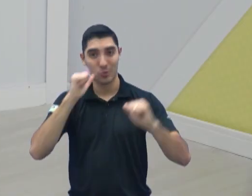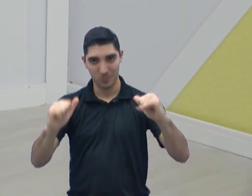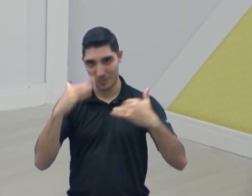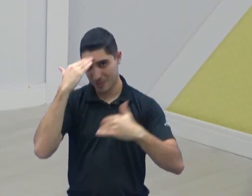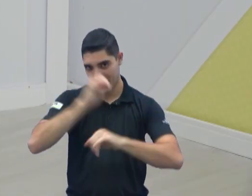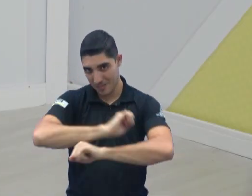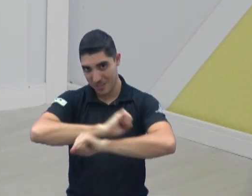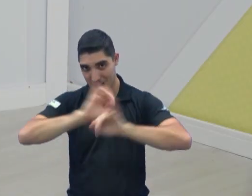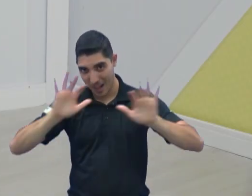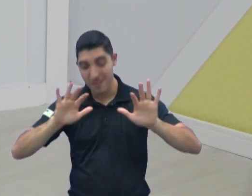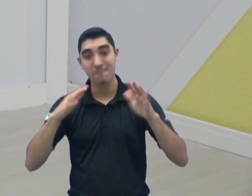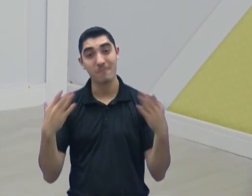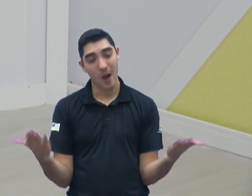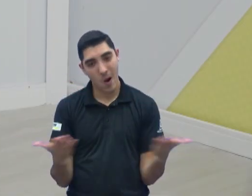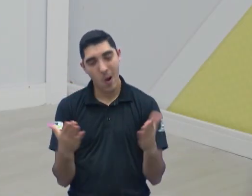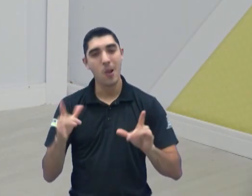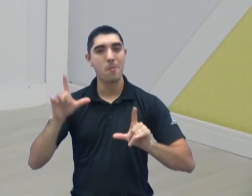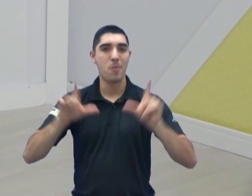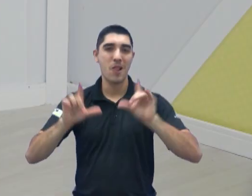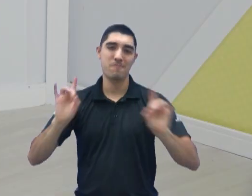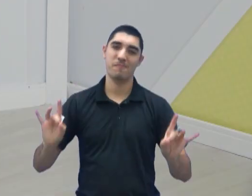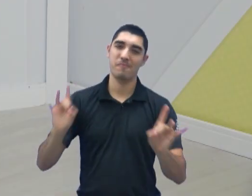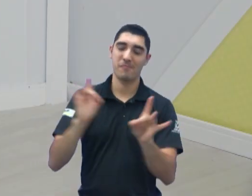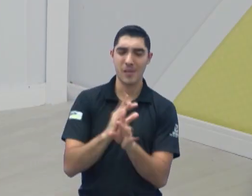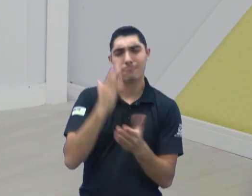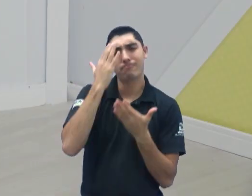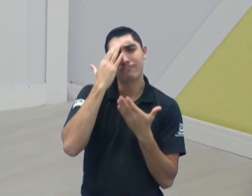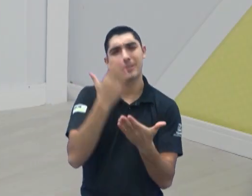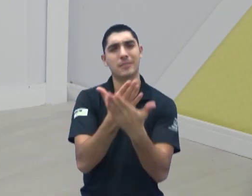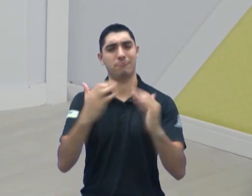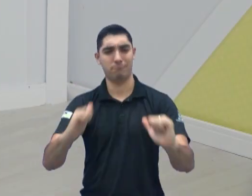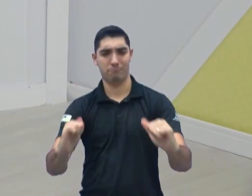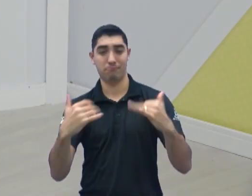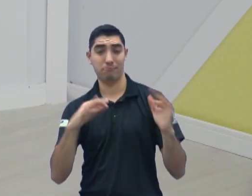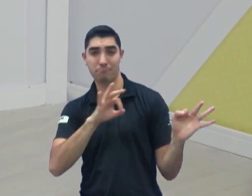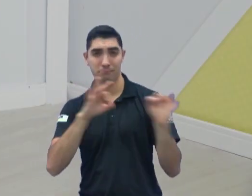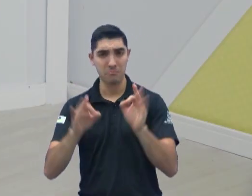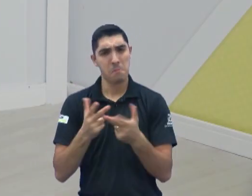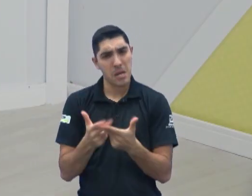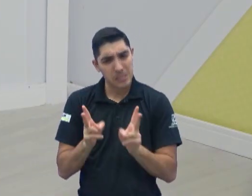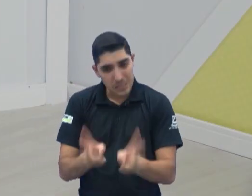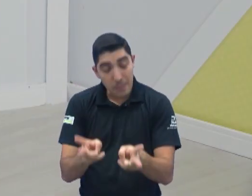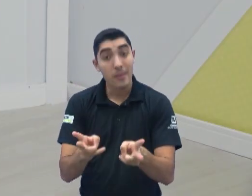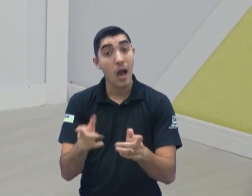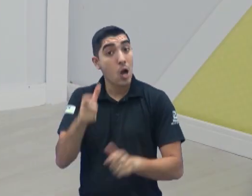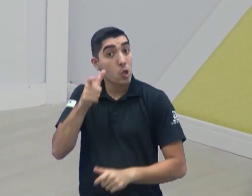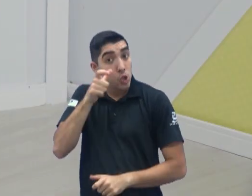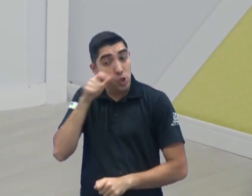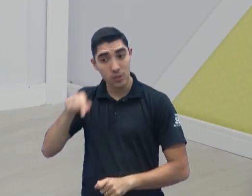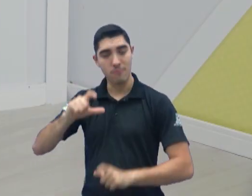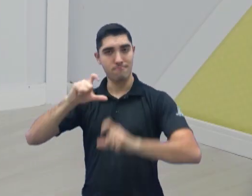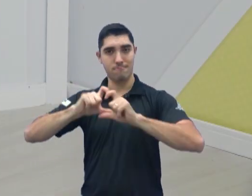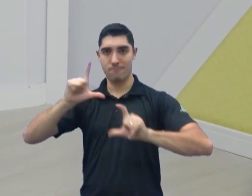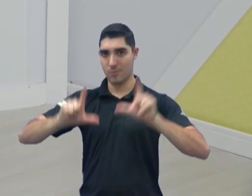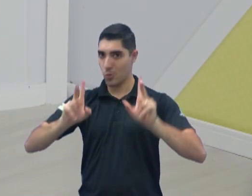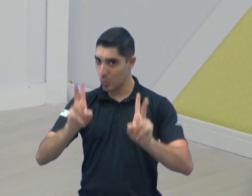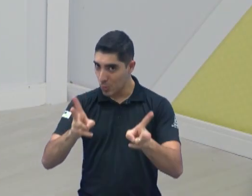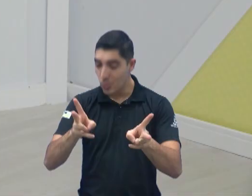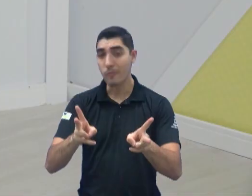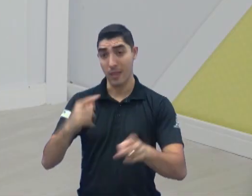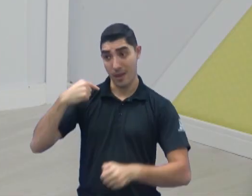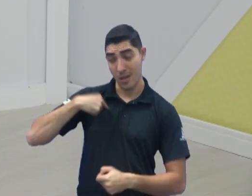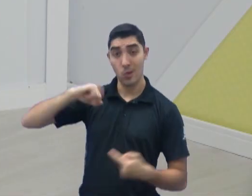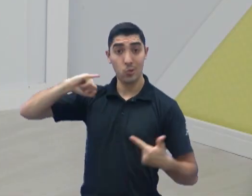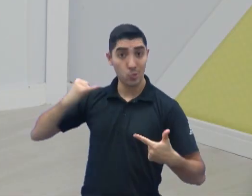nosso programa. Nós vamos chegando ao final do Hora de hoje, agradecendo a sua audiência, a sua paciência. Você fica agora com a programação da TV Câmara. Eu,